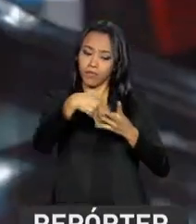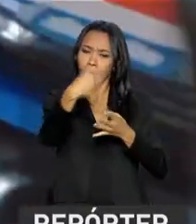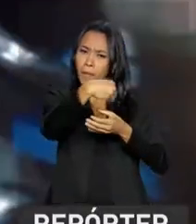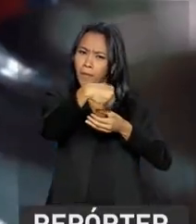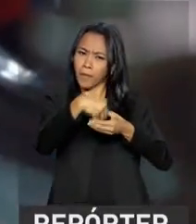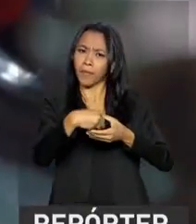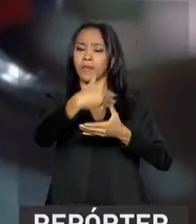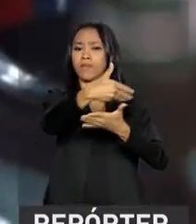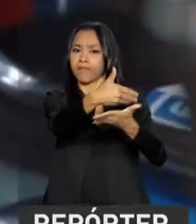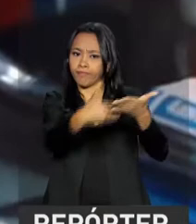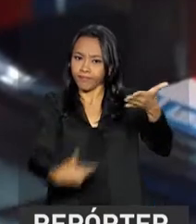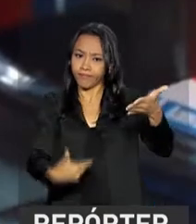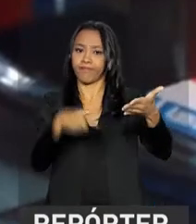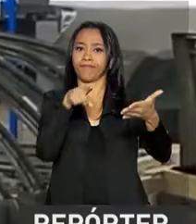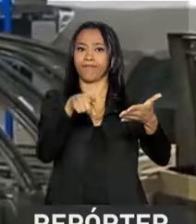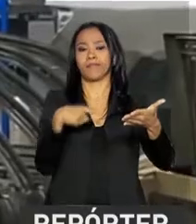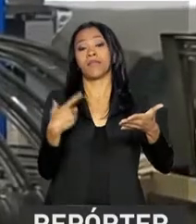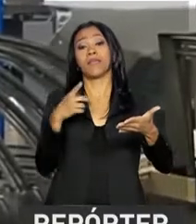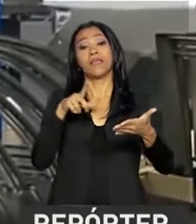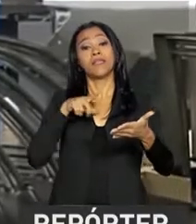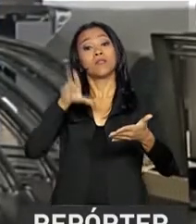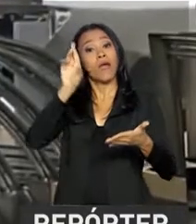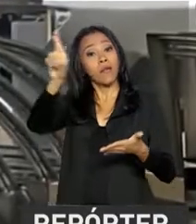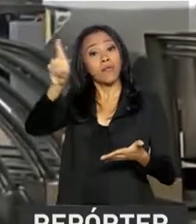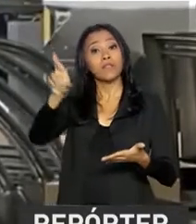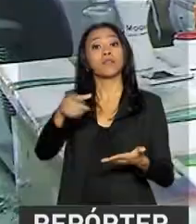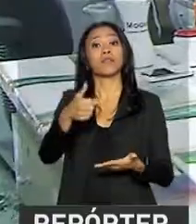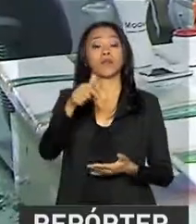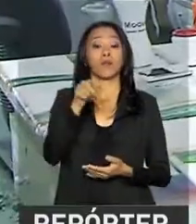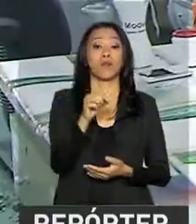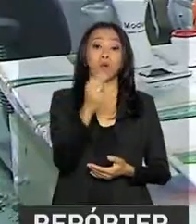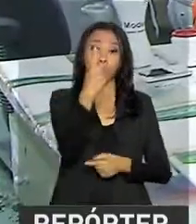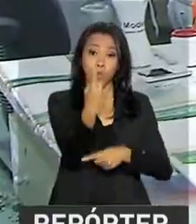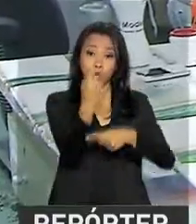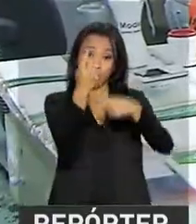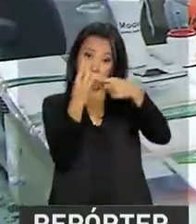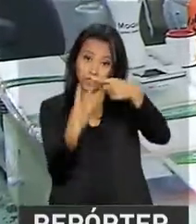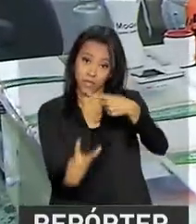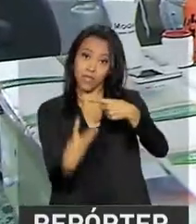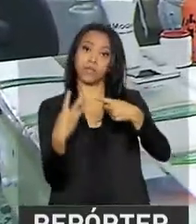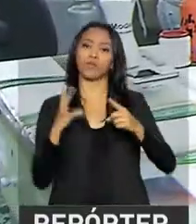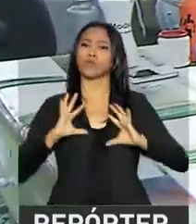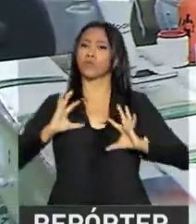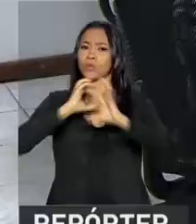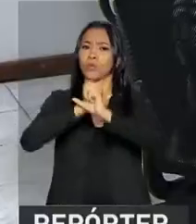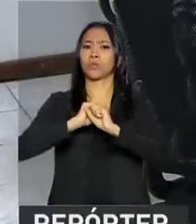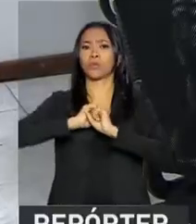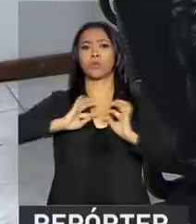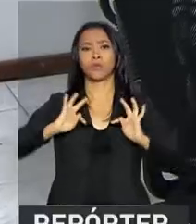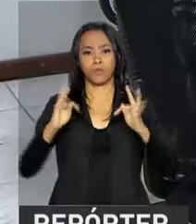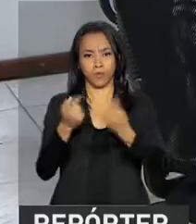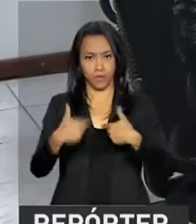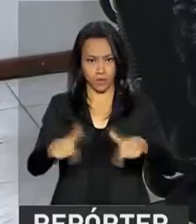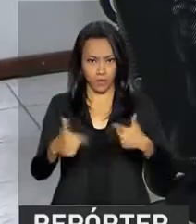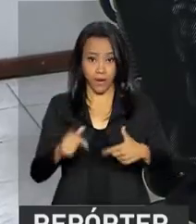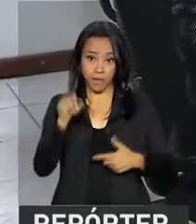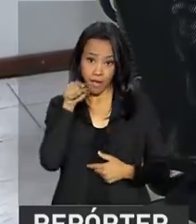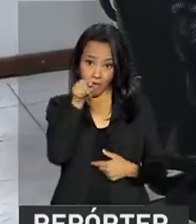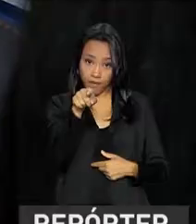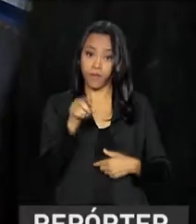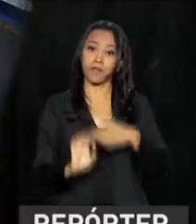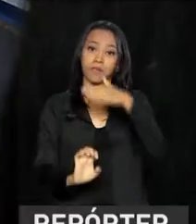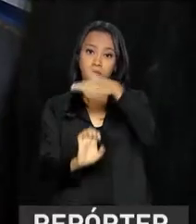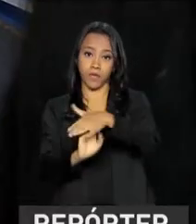empresas estão neste grupo e representam cerca de um terço do total de trabalhadores do país para esta empresa do rio de